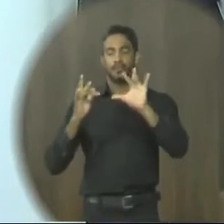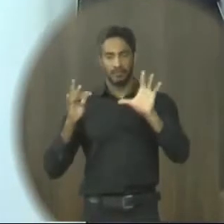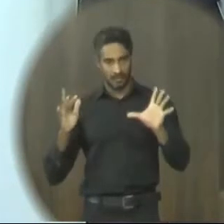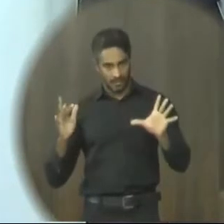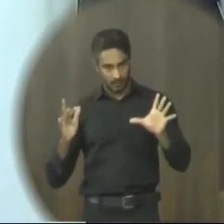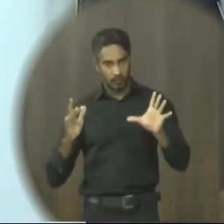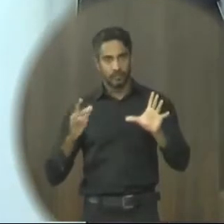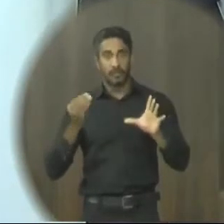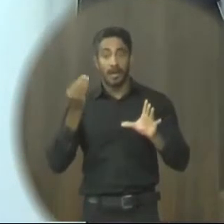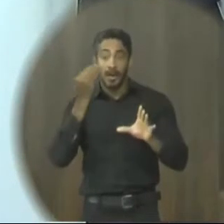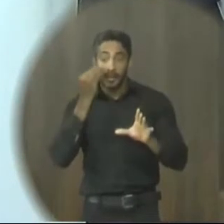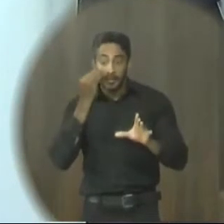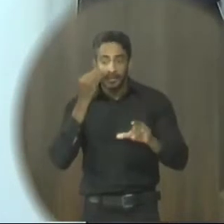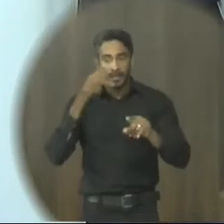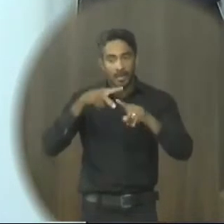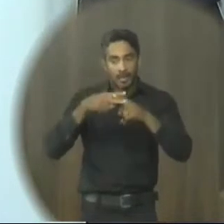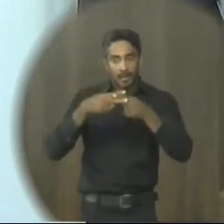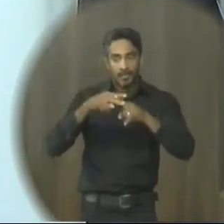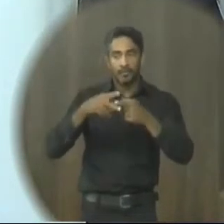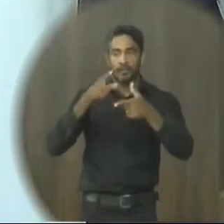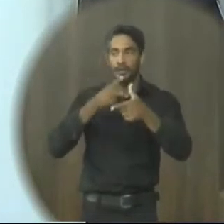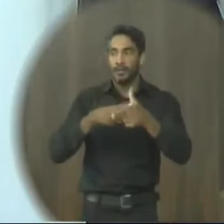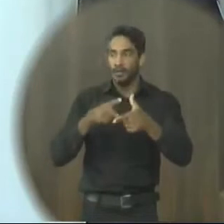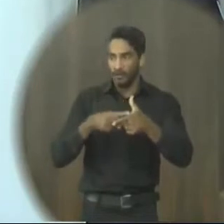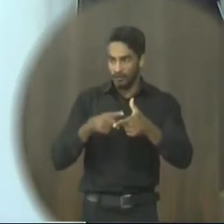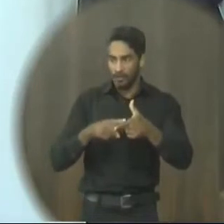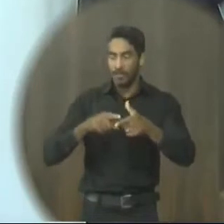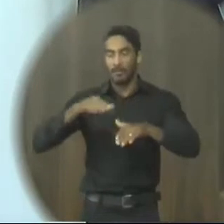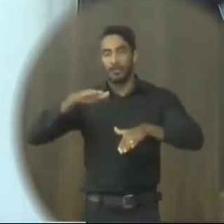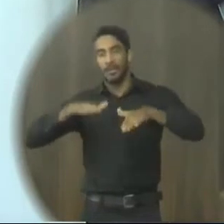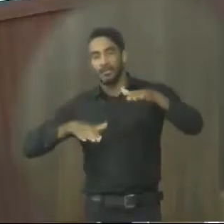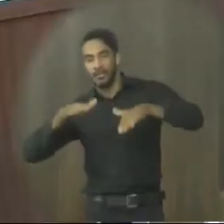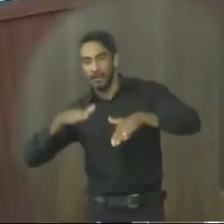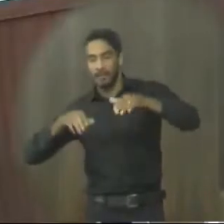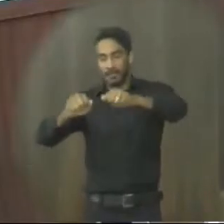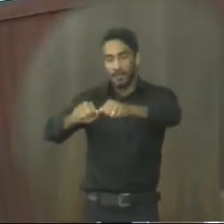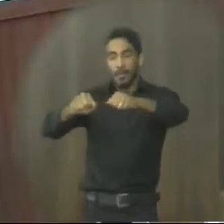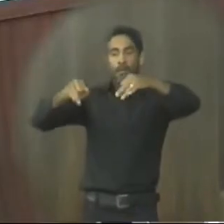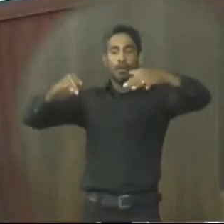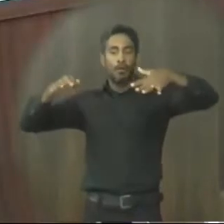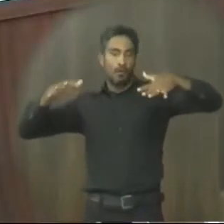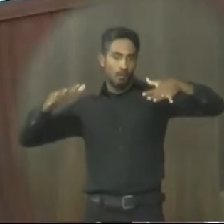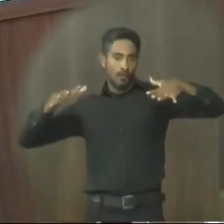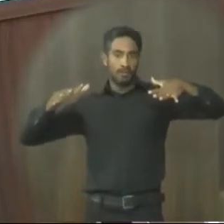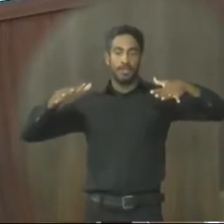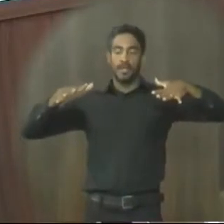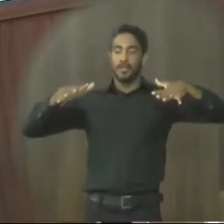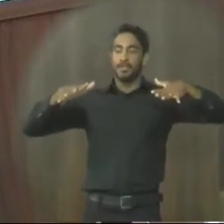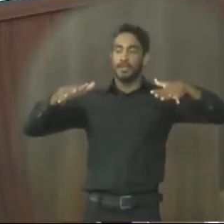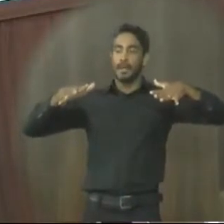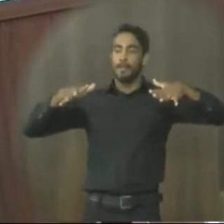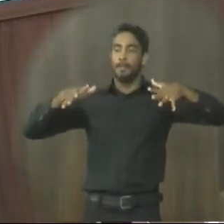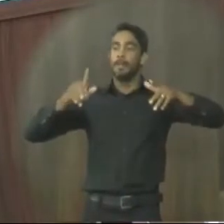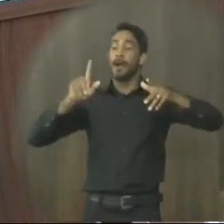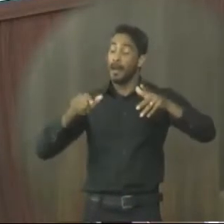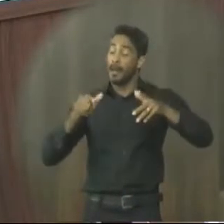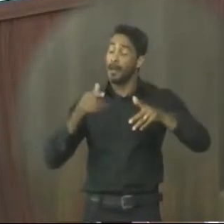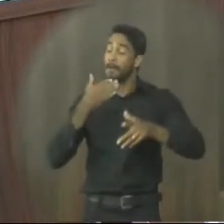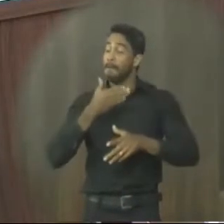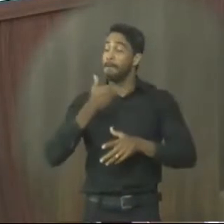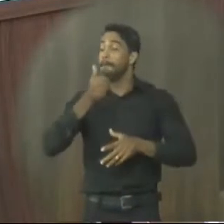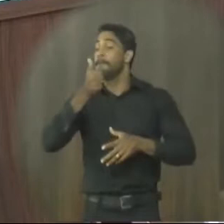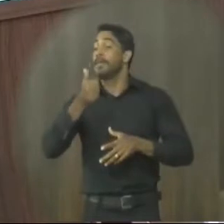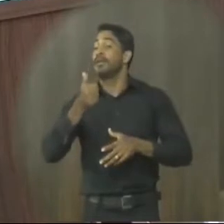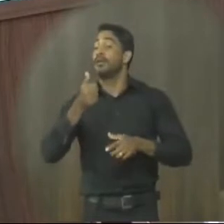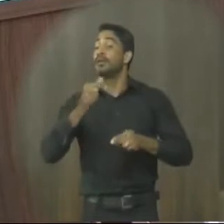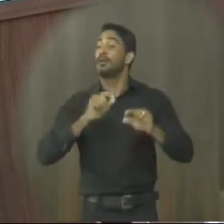achar uma solução, então, de repente, talvez uma audiência pública, senhor presidente, talvez seja um excelente caminho